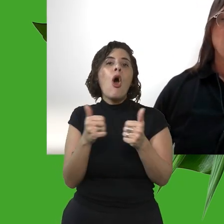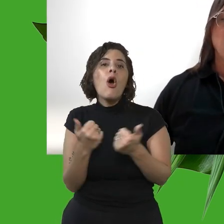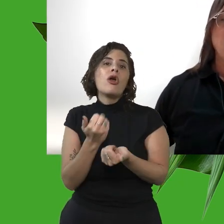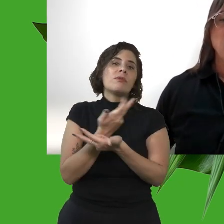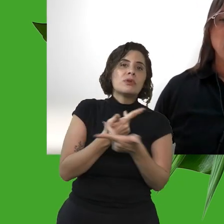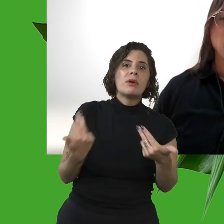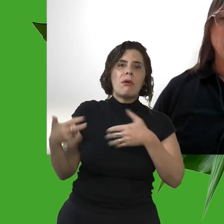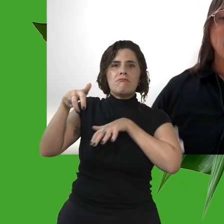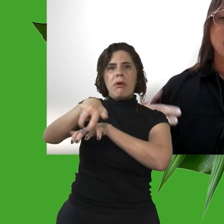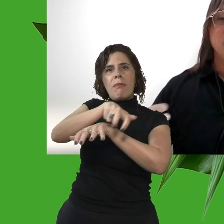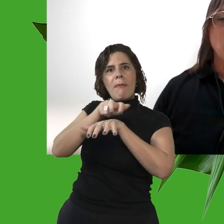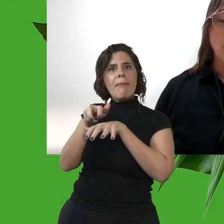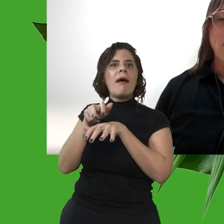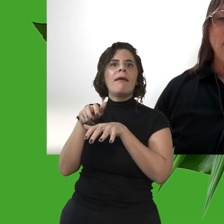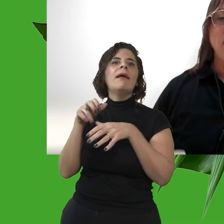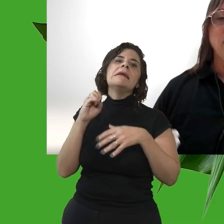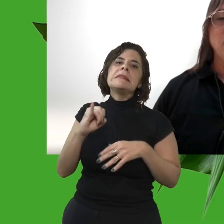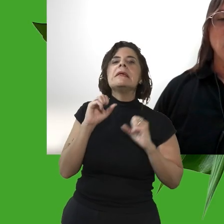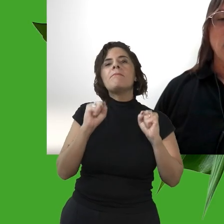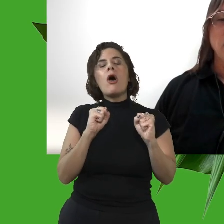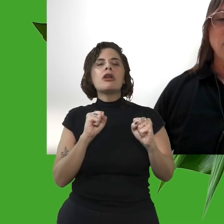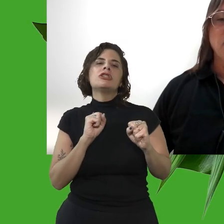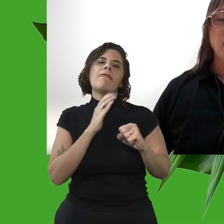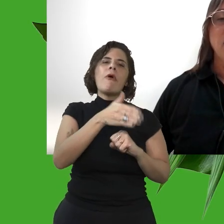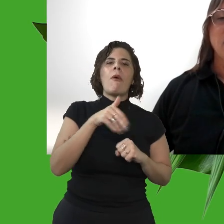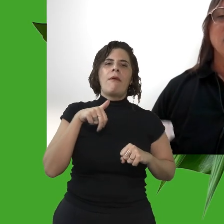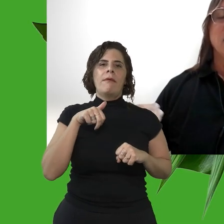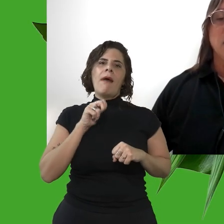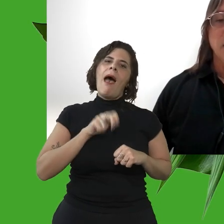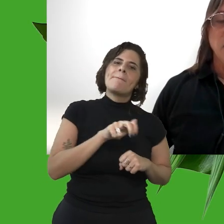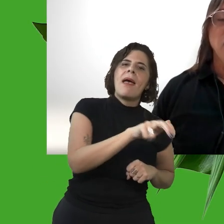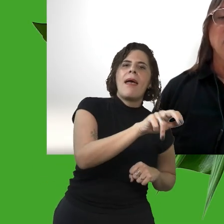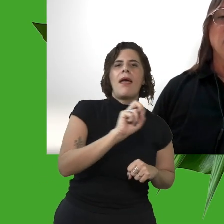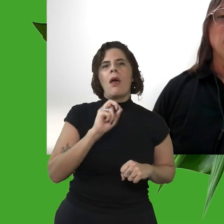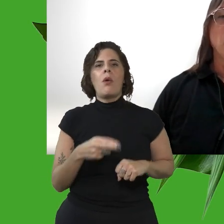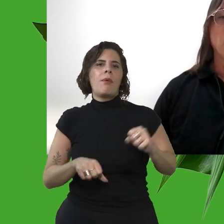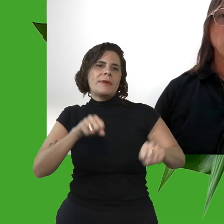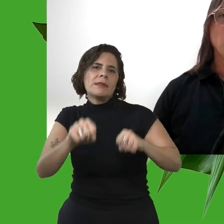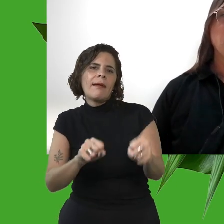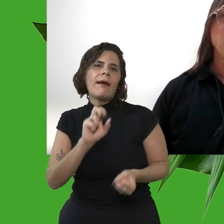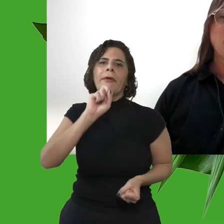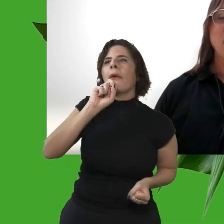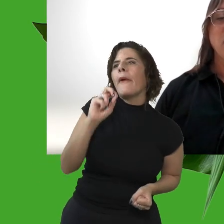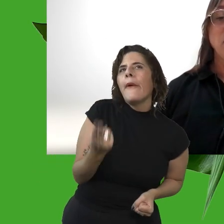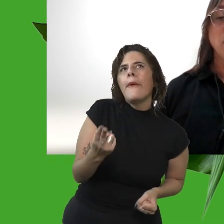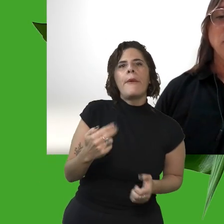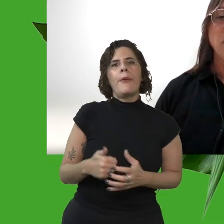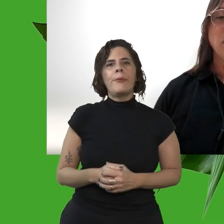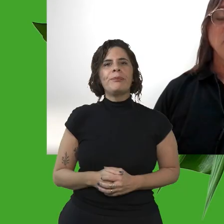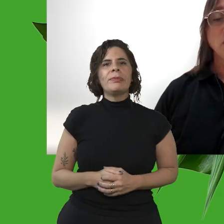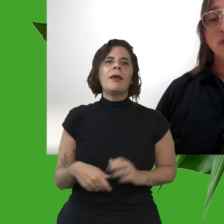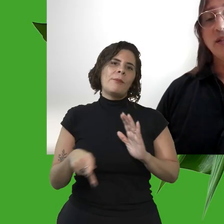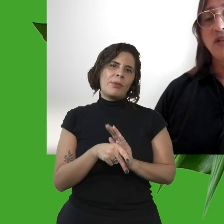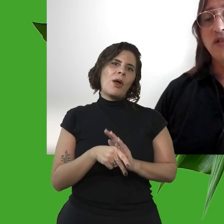emissões. Se a gente puder se deslocar a pé, se deslocar de bicicleta, de transporte público, a gente vai estar gerando